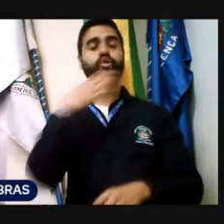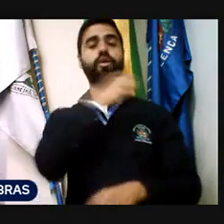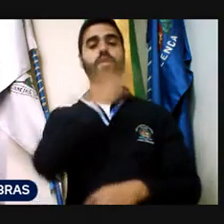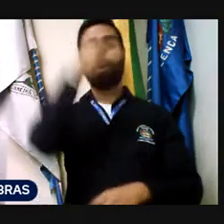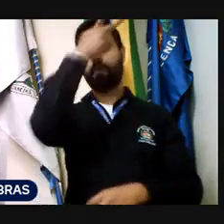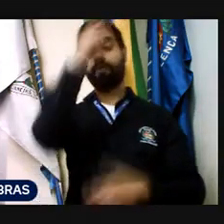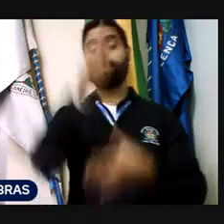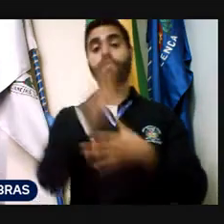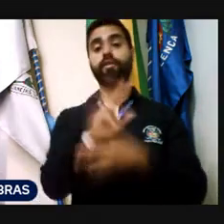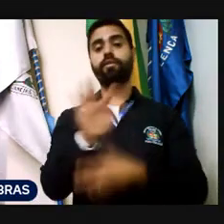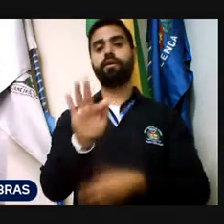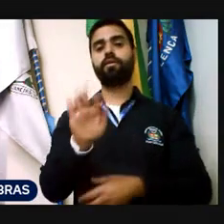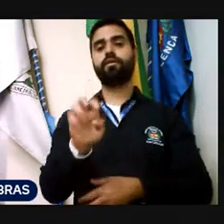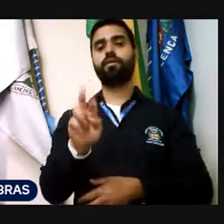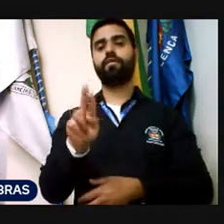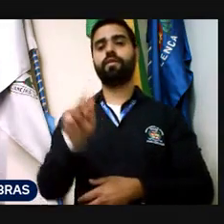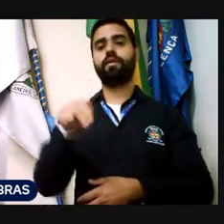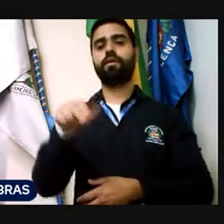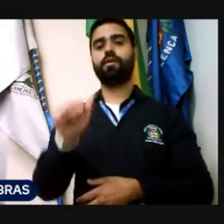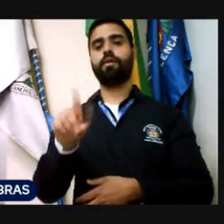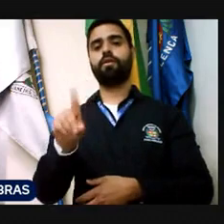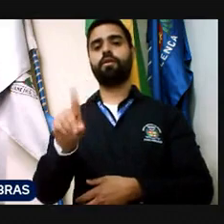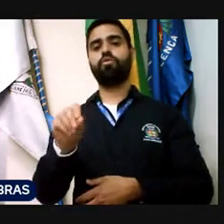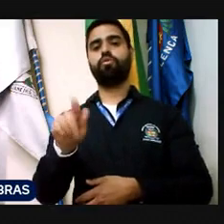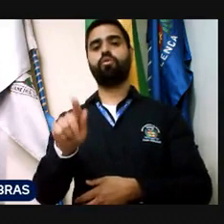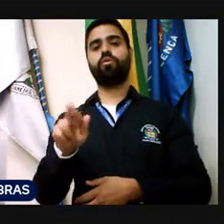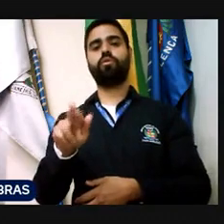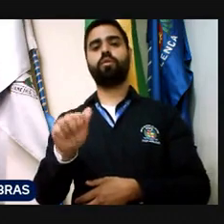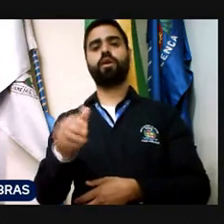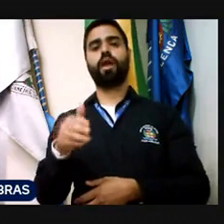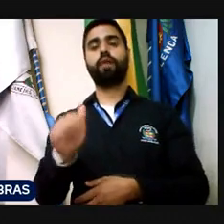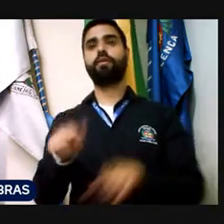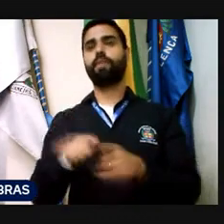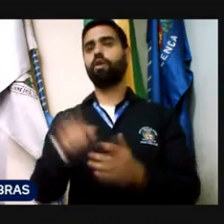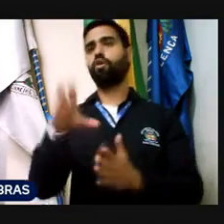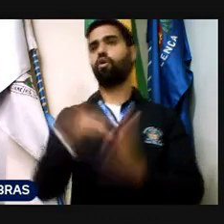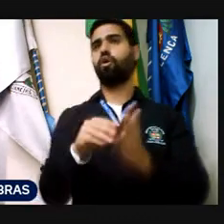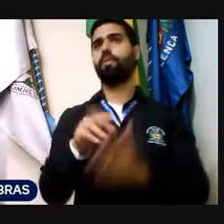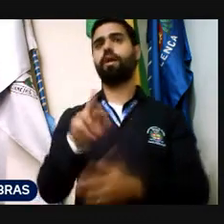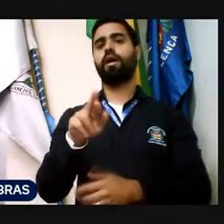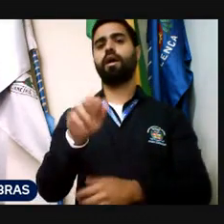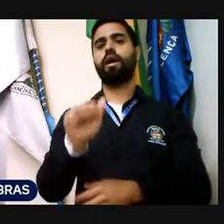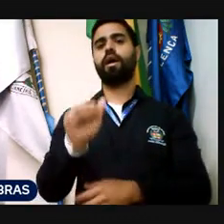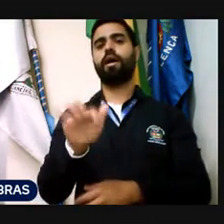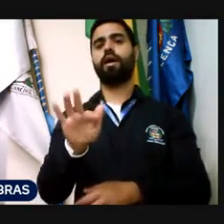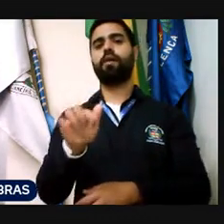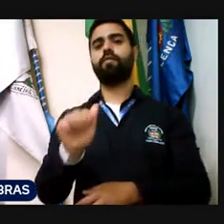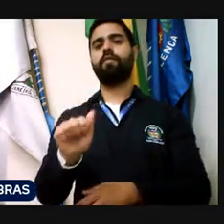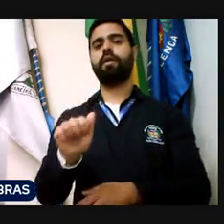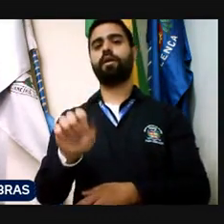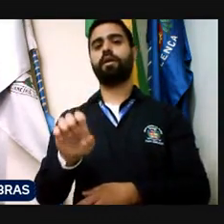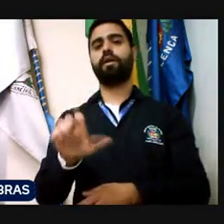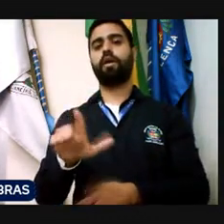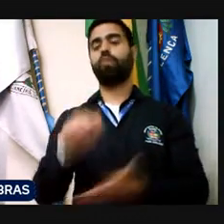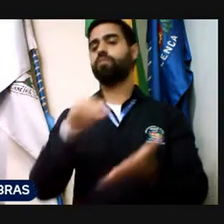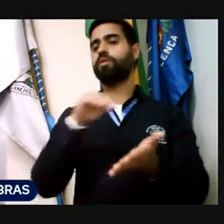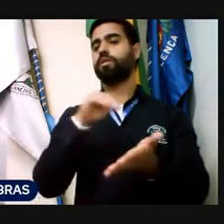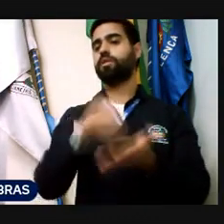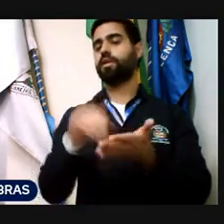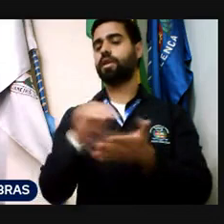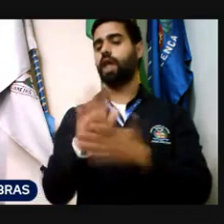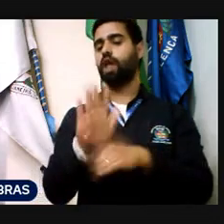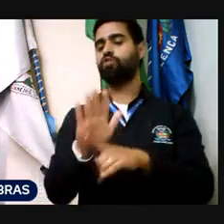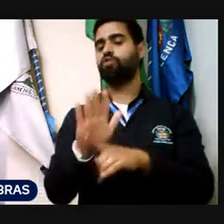senhor prefeito municipal Luiz Fernando Furtado da Graça, com cópia ao excelentíssimo senhor Rafael Oliveira Tavares, secretário municipal